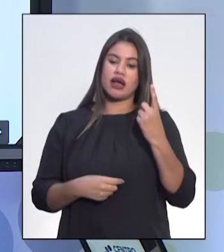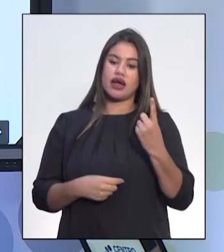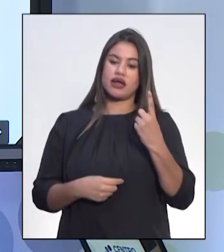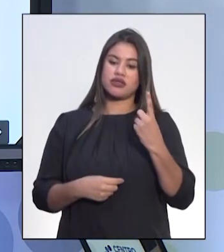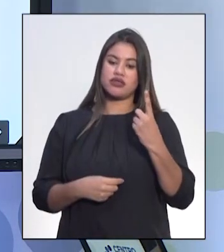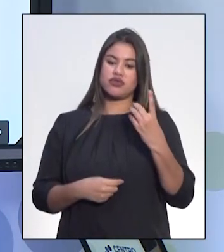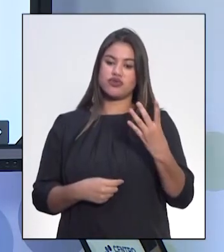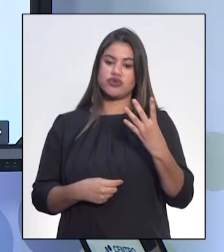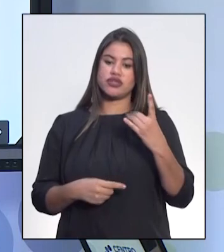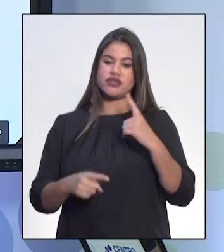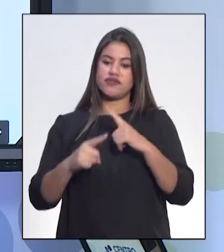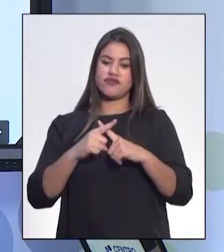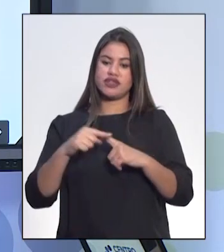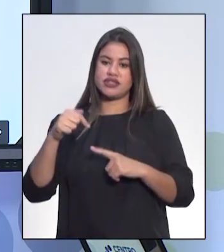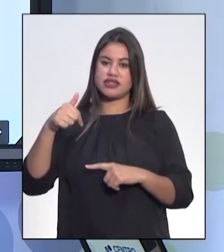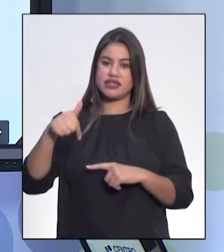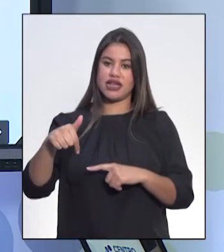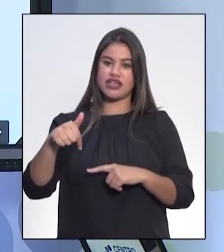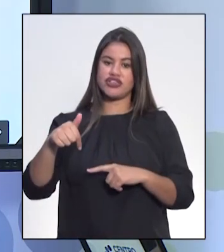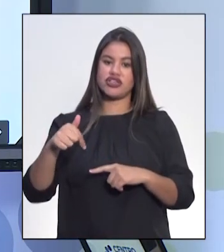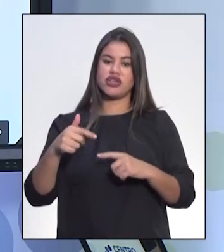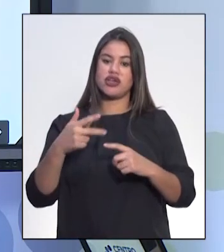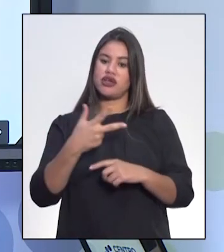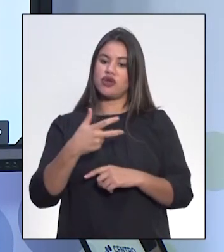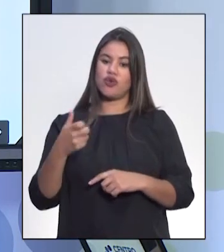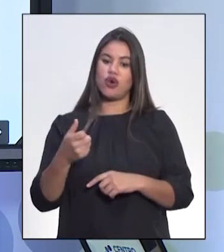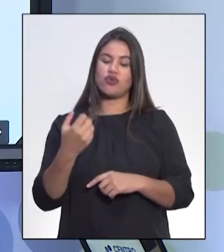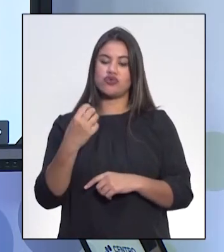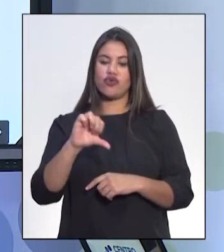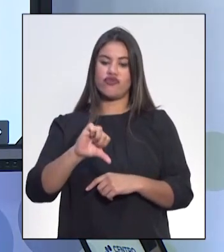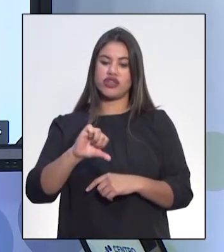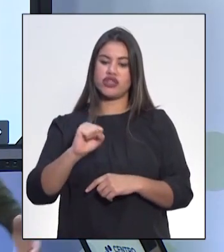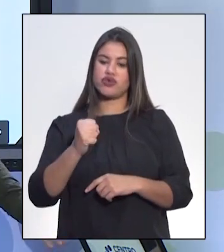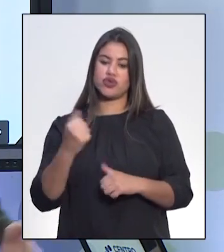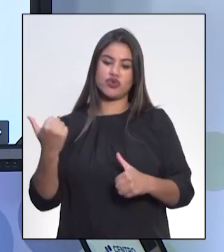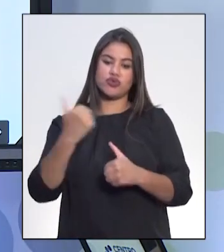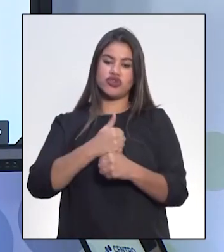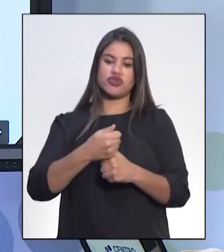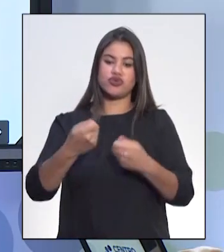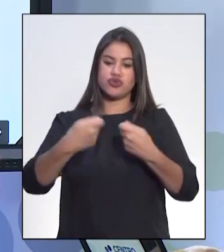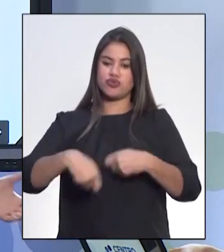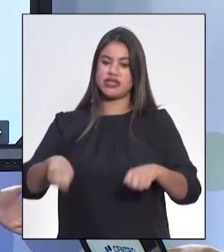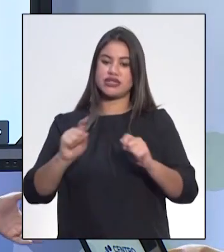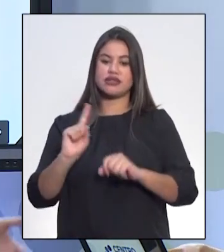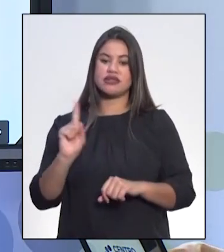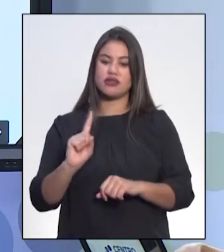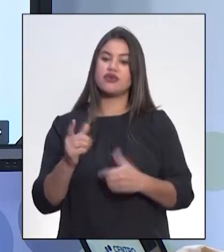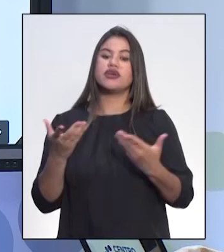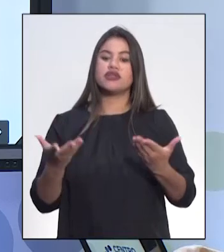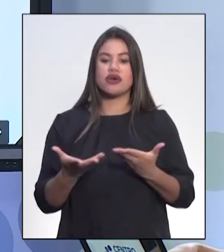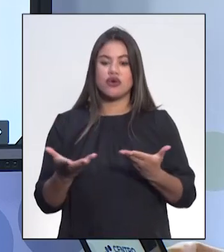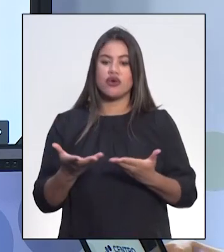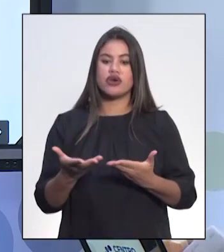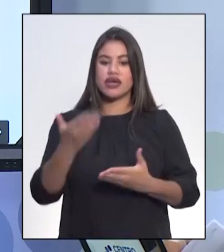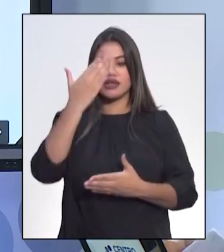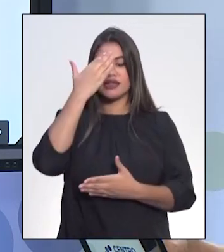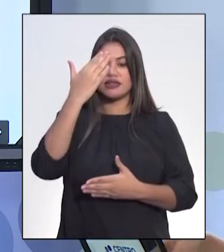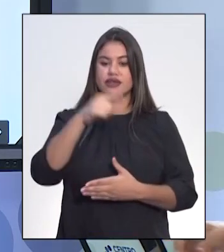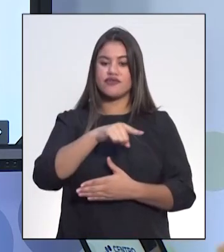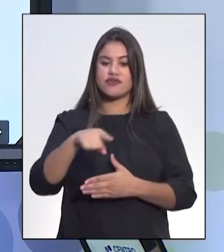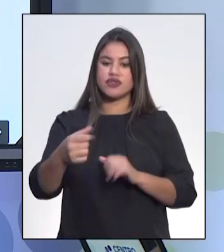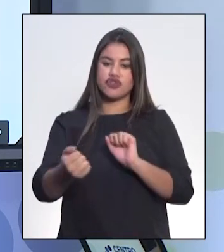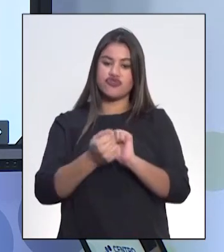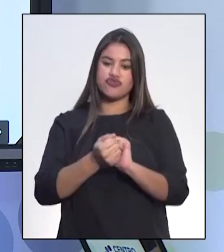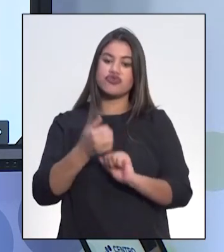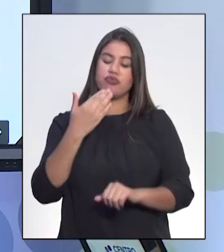7, que também dá 98, nem precisava substituir. Muito bom. Então, eu quero agradecer a presença de vocês, quero pedir para vocês